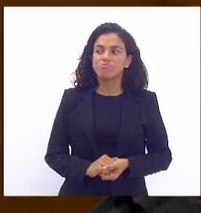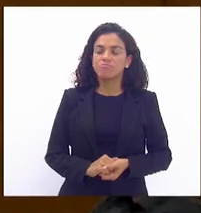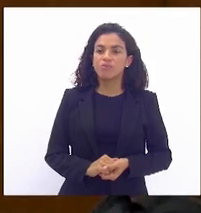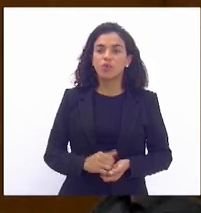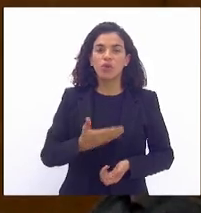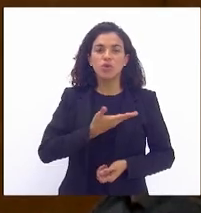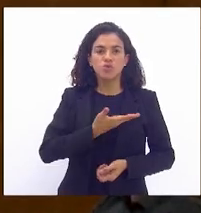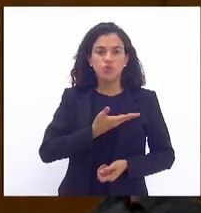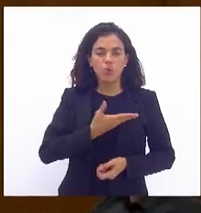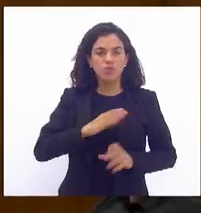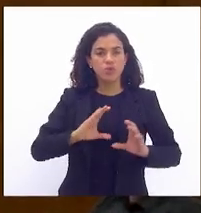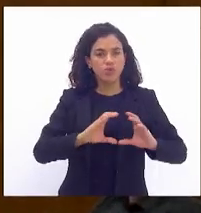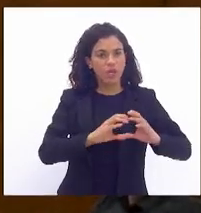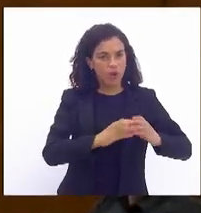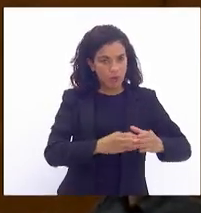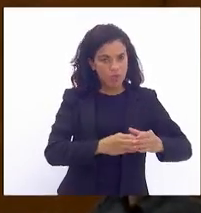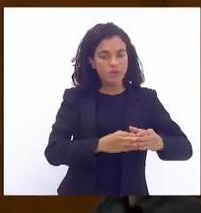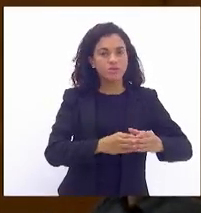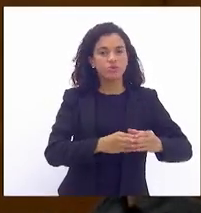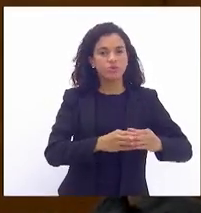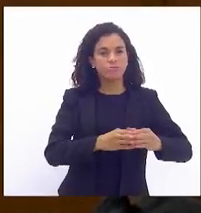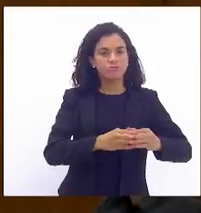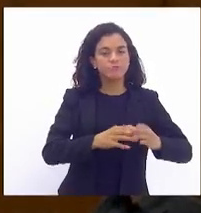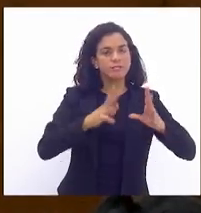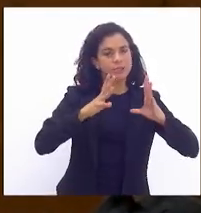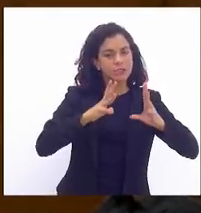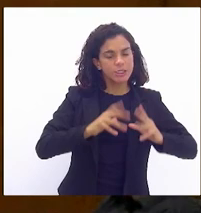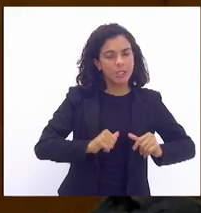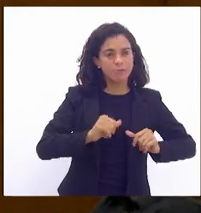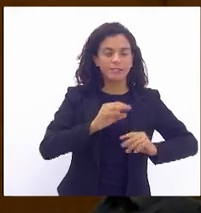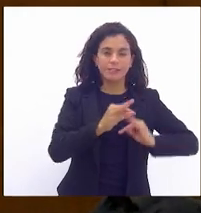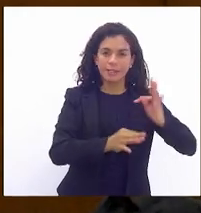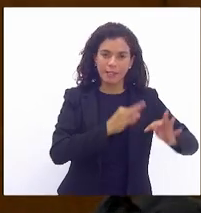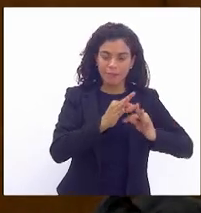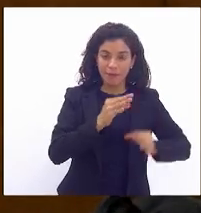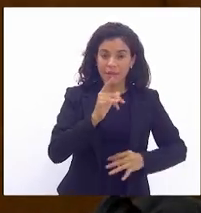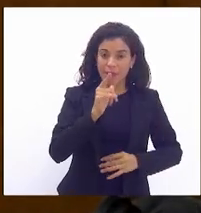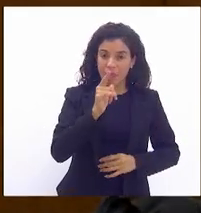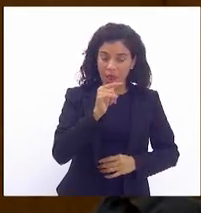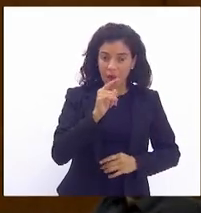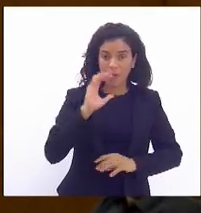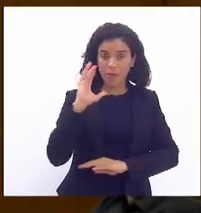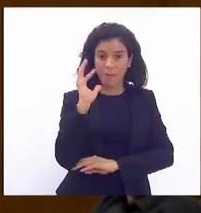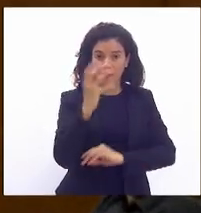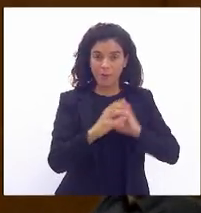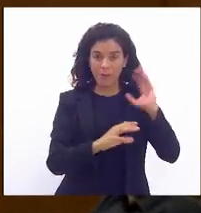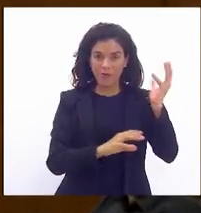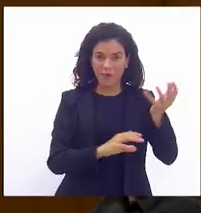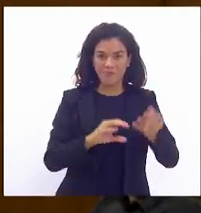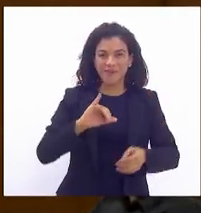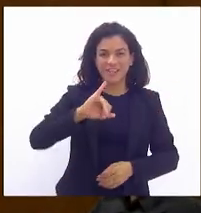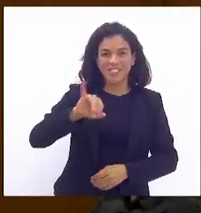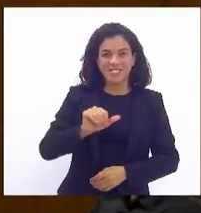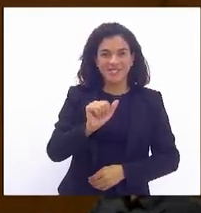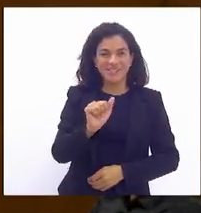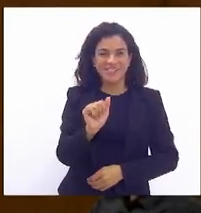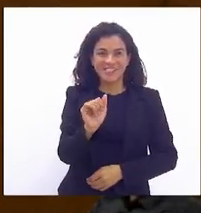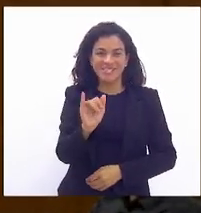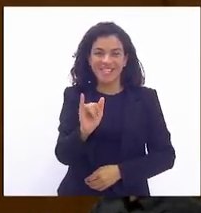companheiros das comissões de saneamento ambiental, meu camarada Jair,